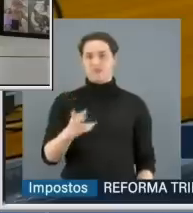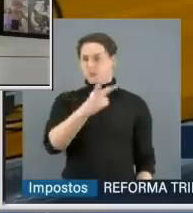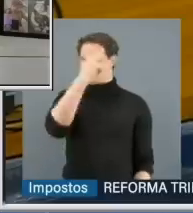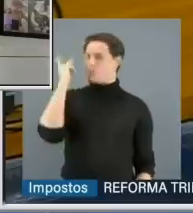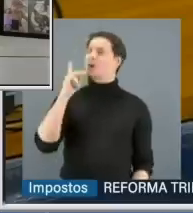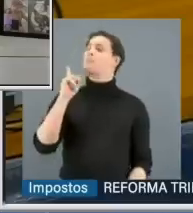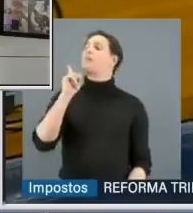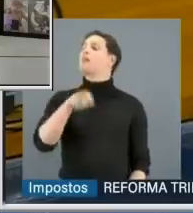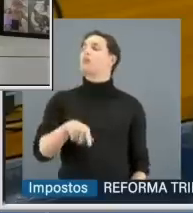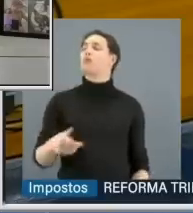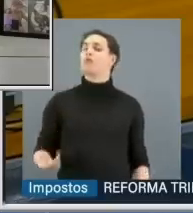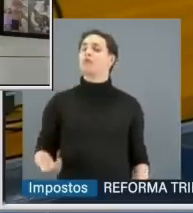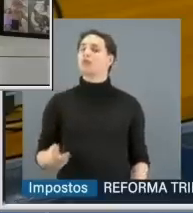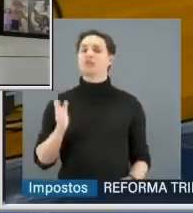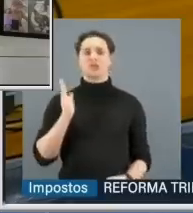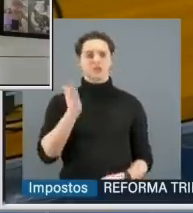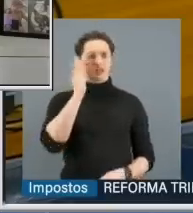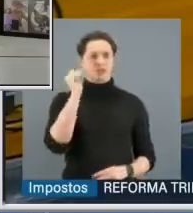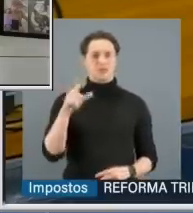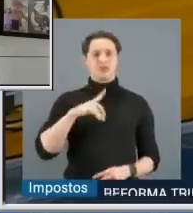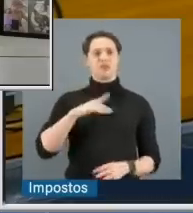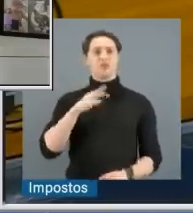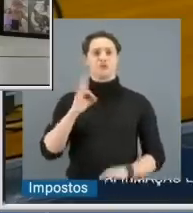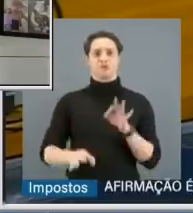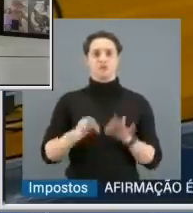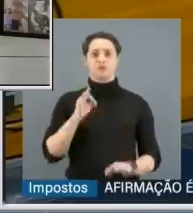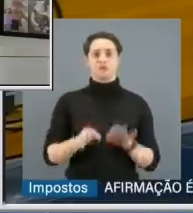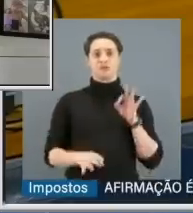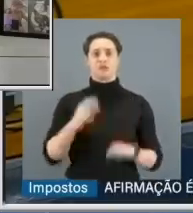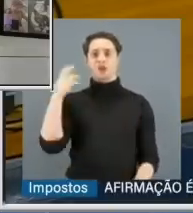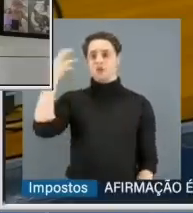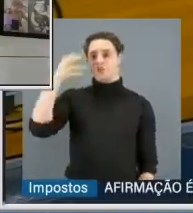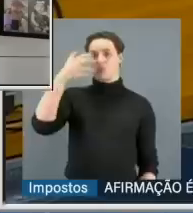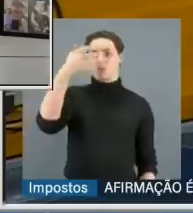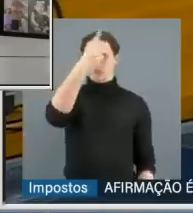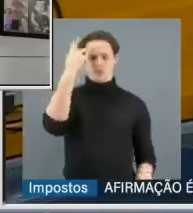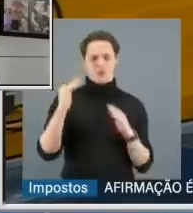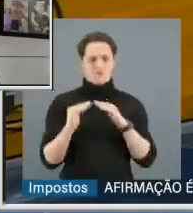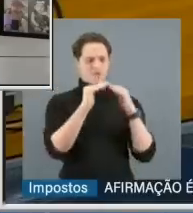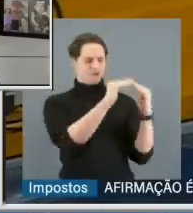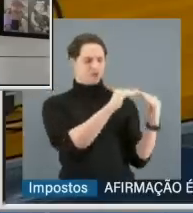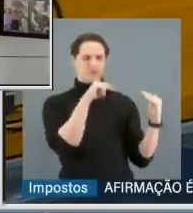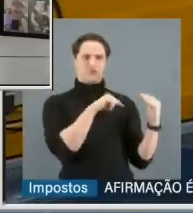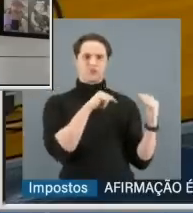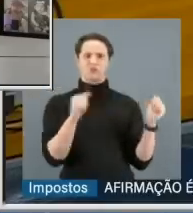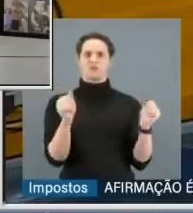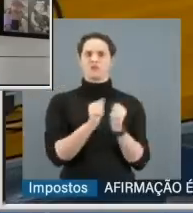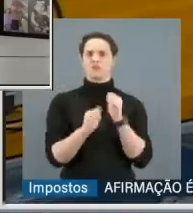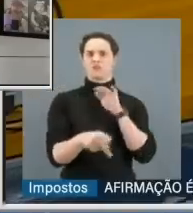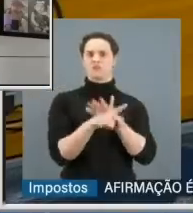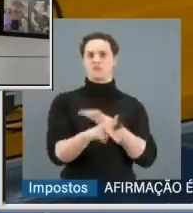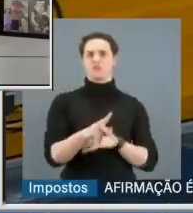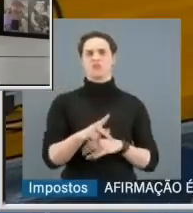nem o partido, mas imagino que deva ser um deputado governista do PT ou de algum partido aliado,